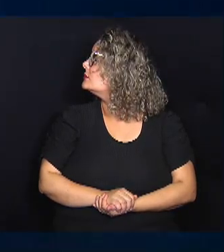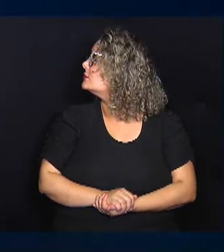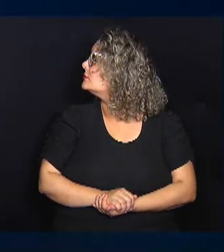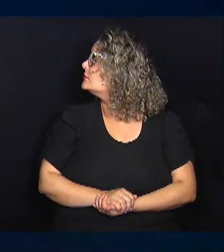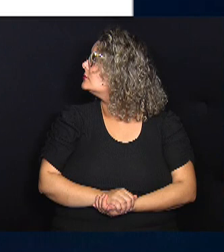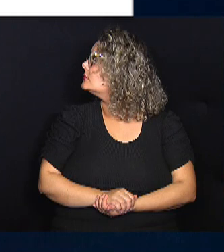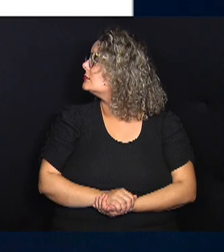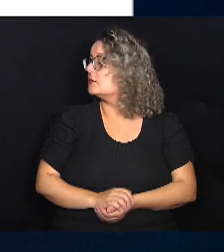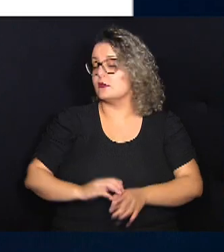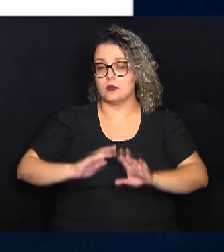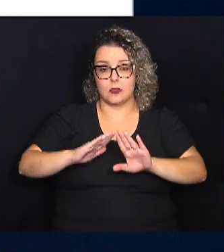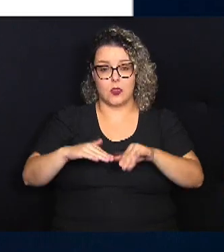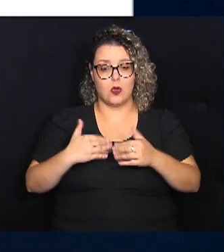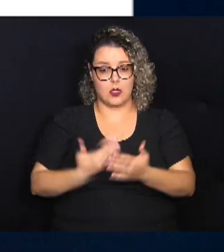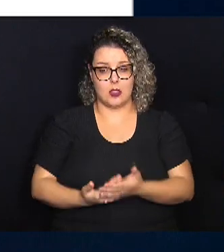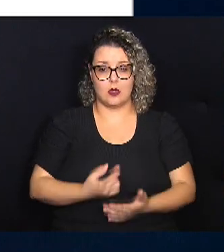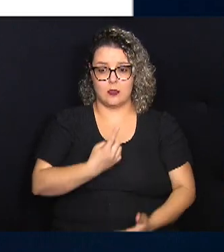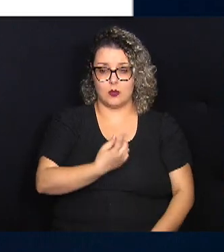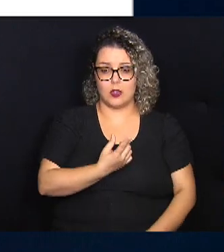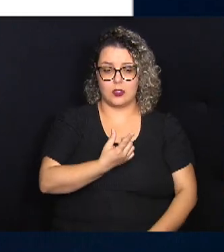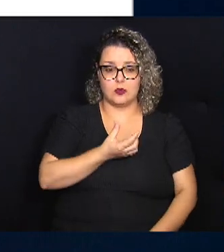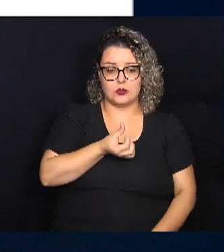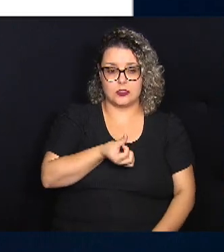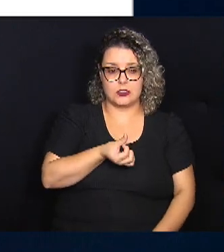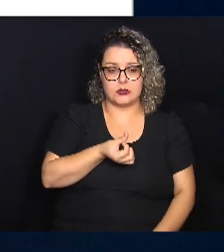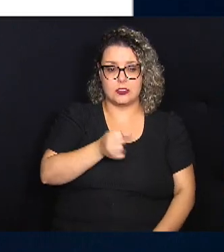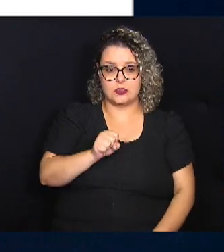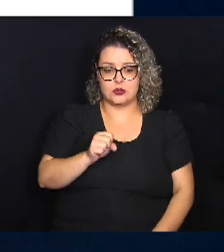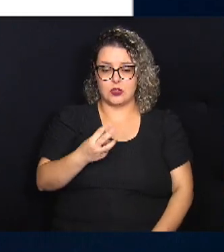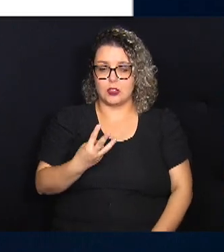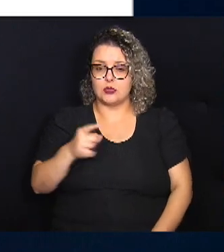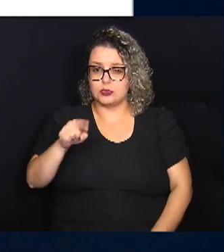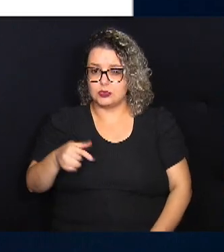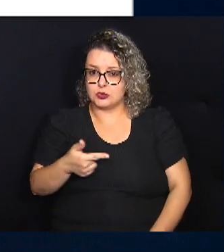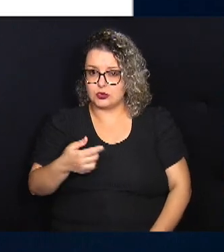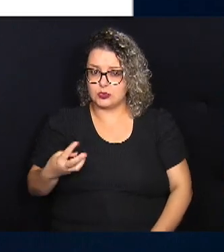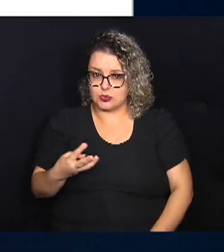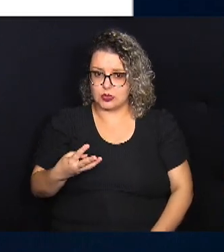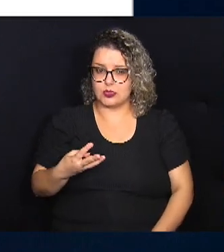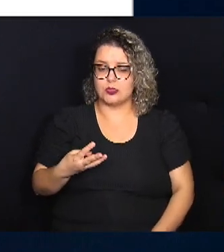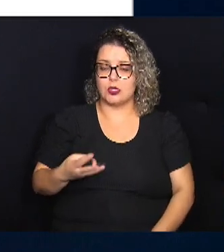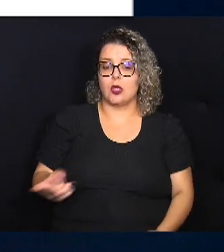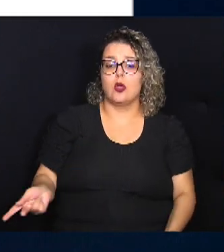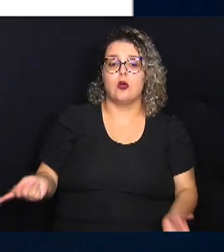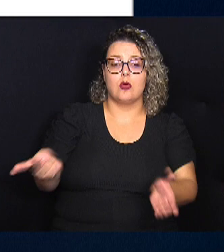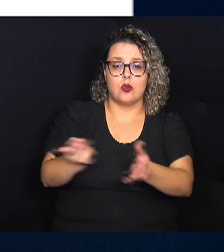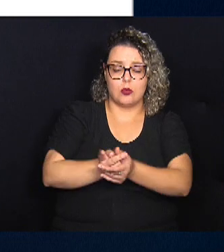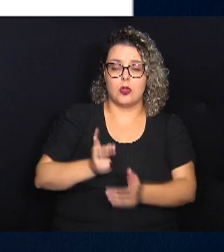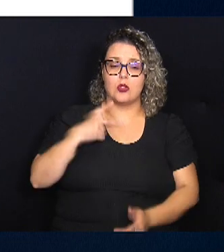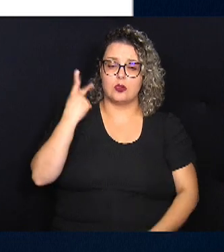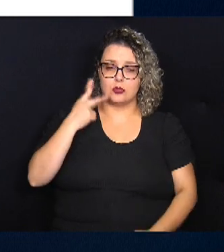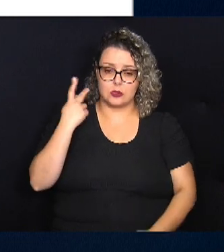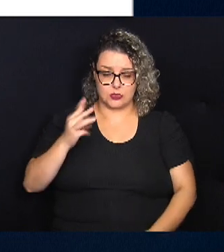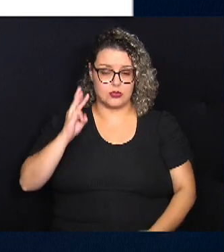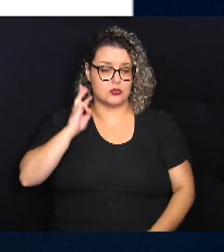O requerimento 1683 de 2023, protocolado